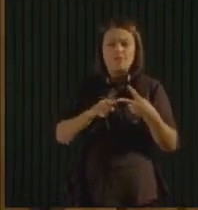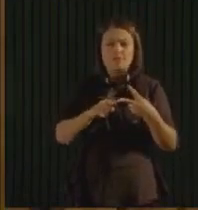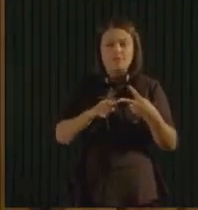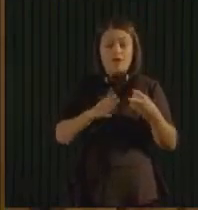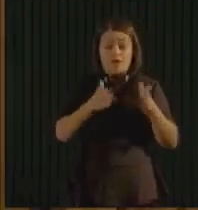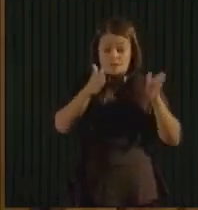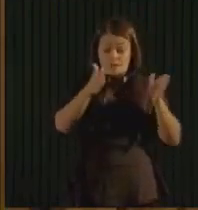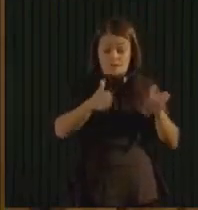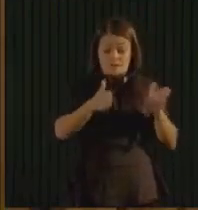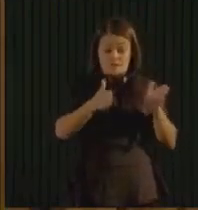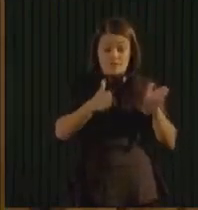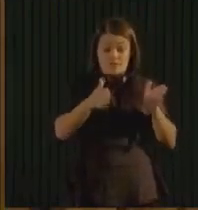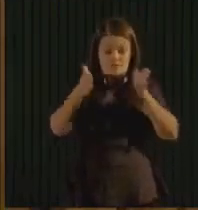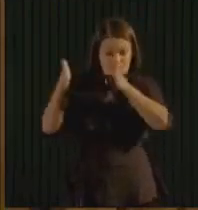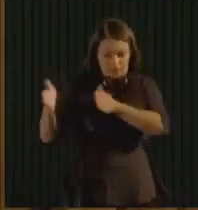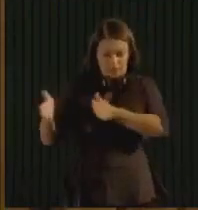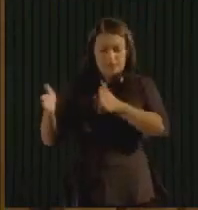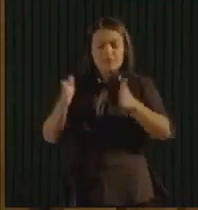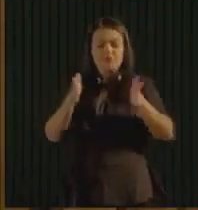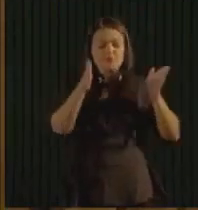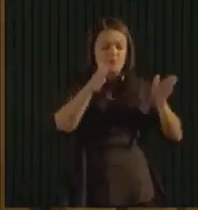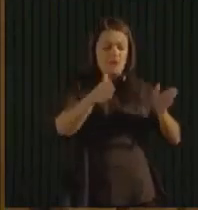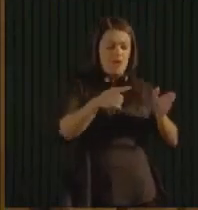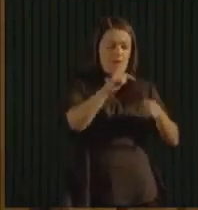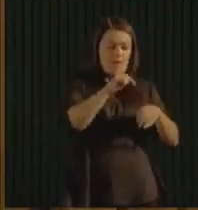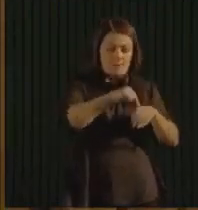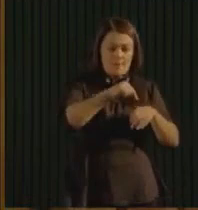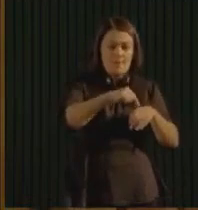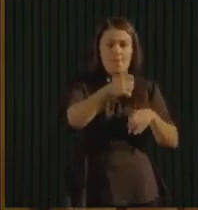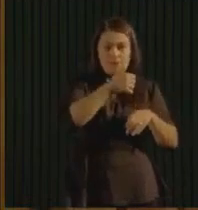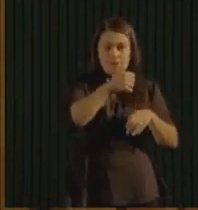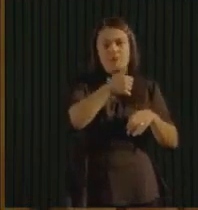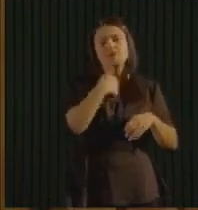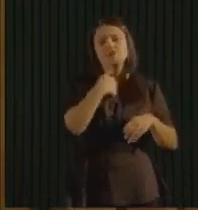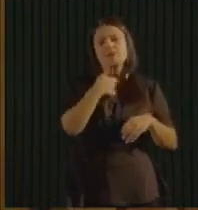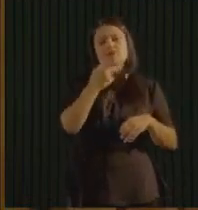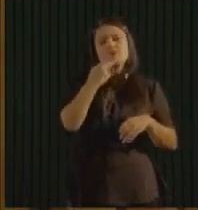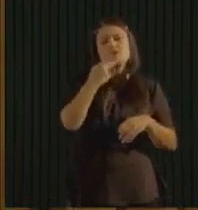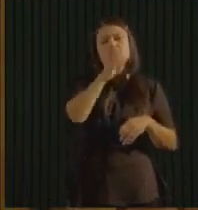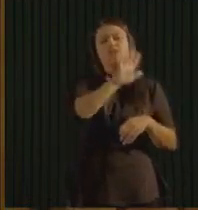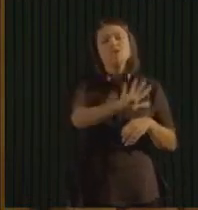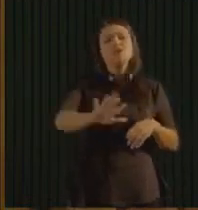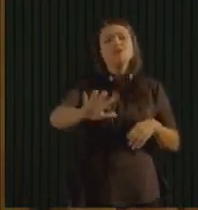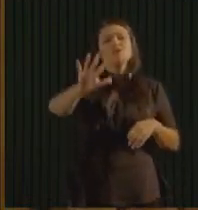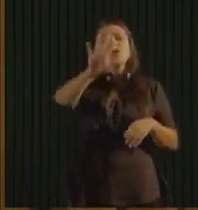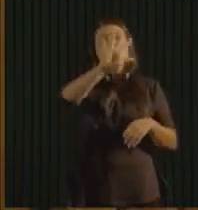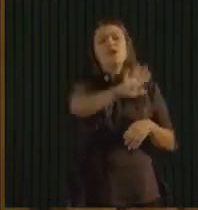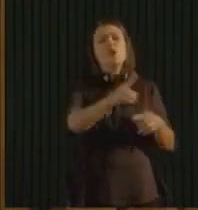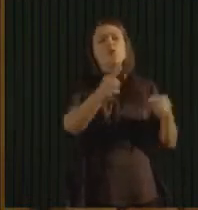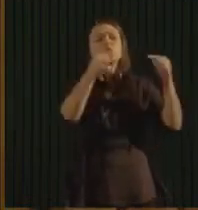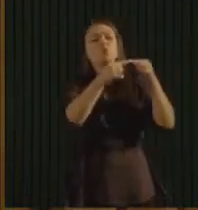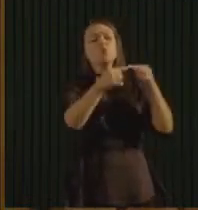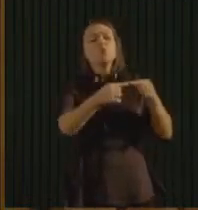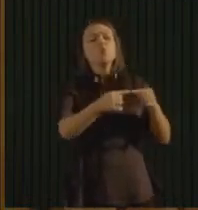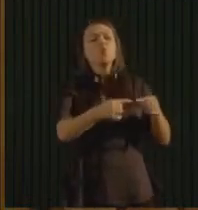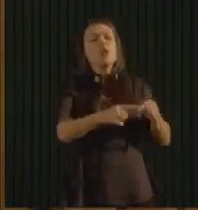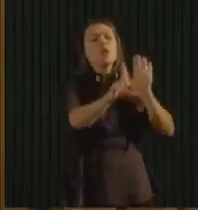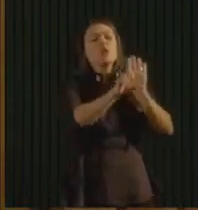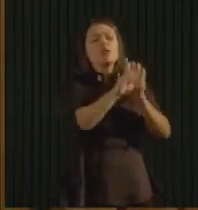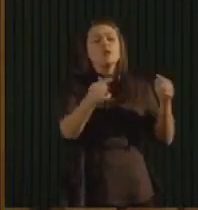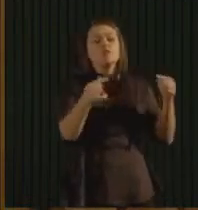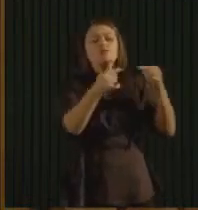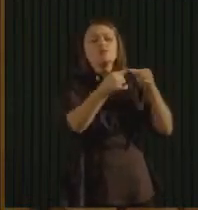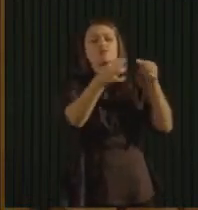sobre a questão geral em relação ao marco jurídico. A segunda delas,